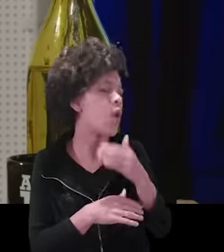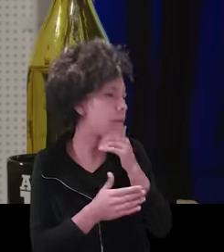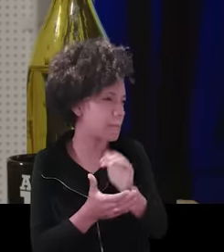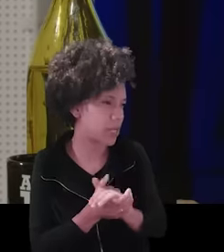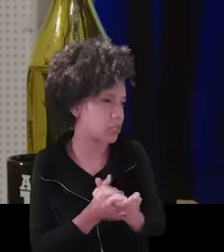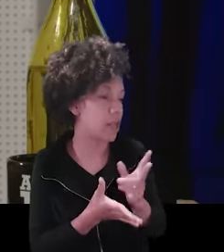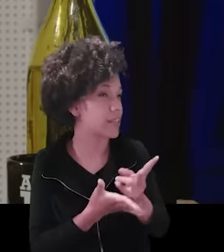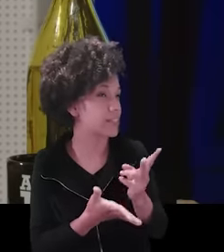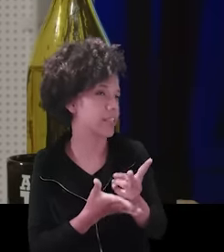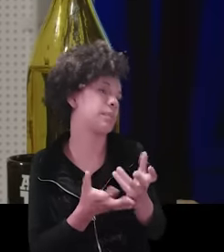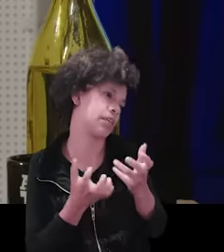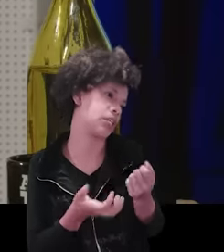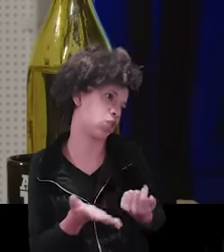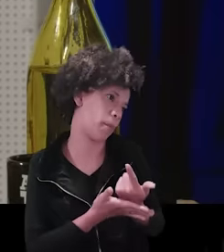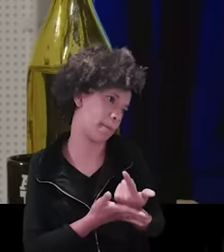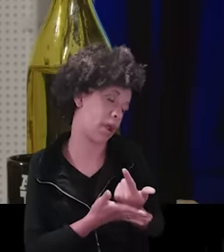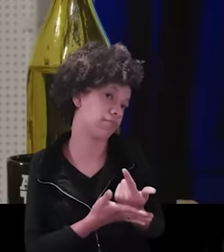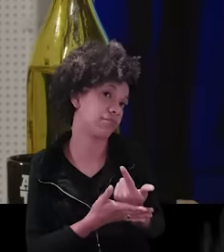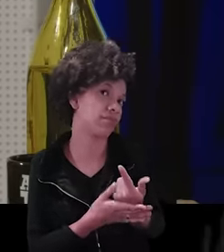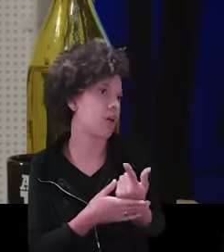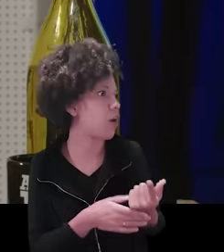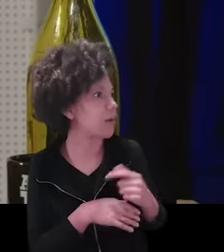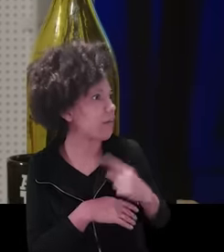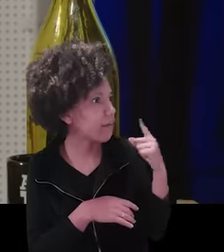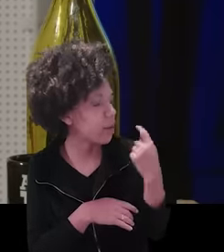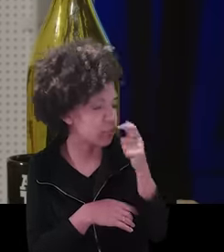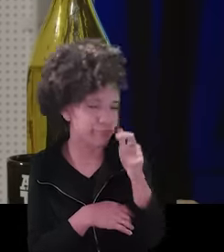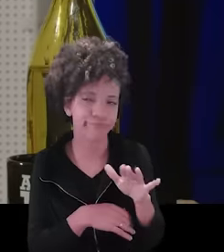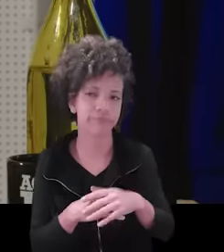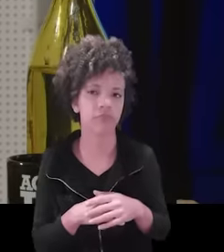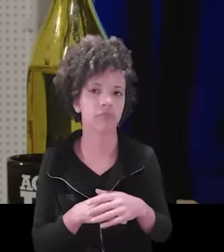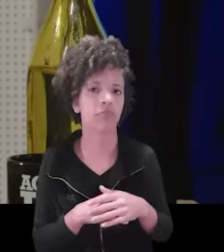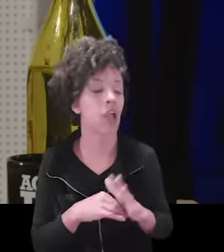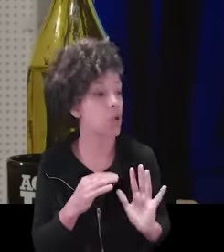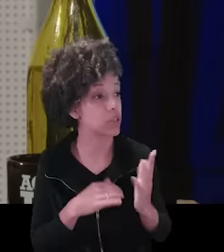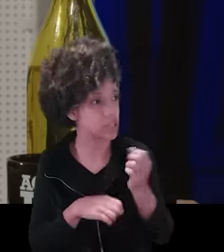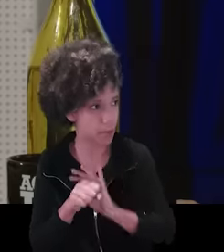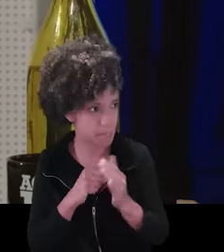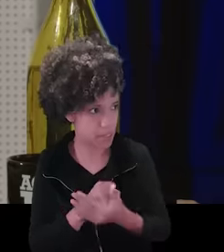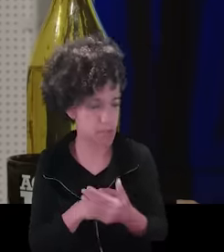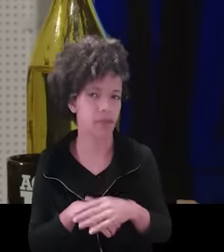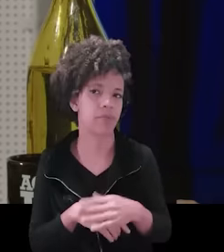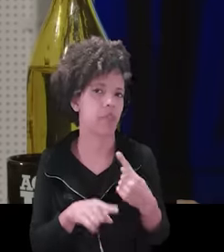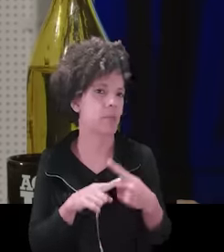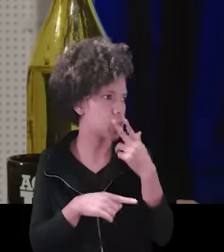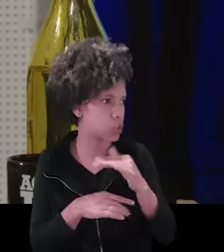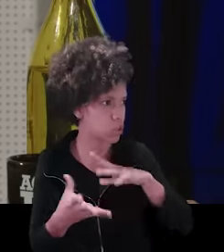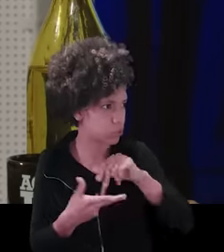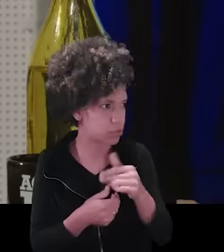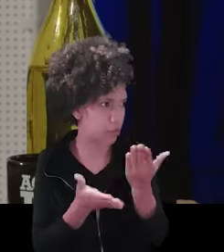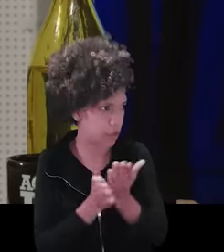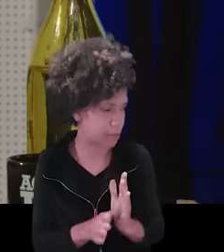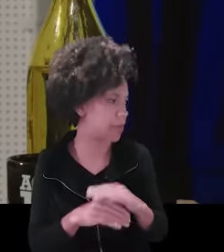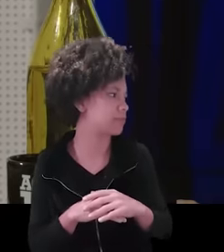tenho assim meu marido Eu quis comprar inclusive Olha que coisa louca quando já estão de Mia que aí a gente